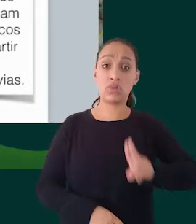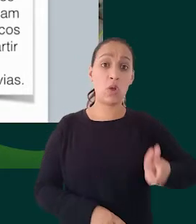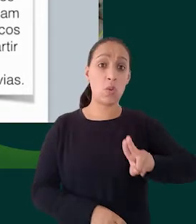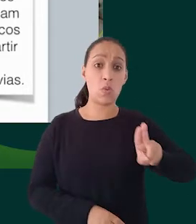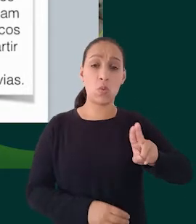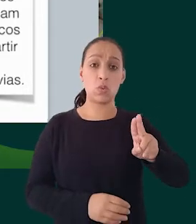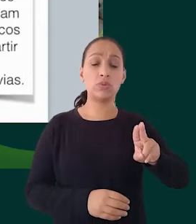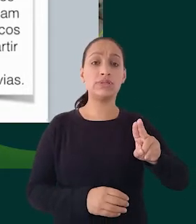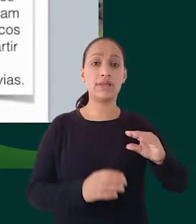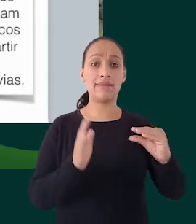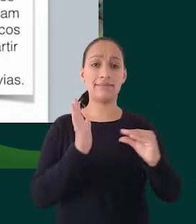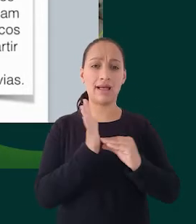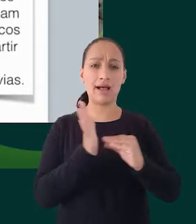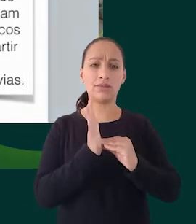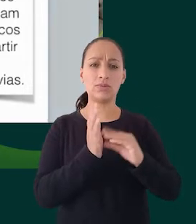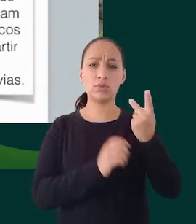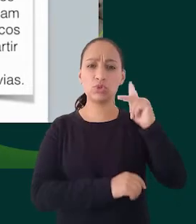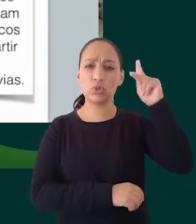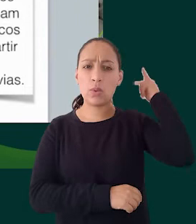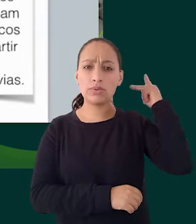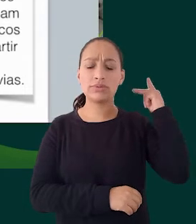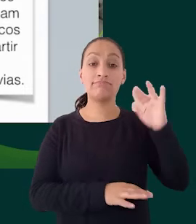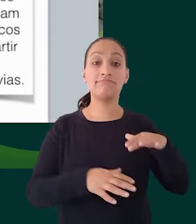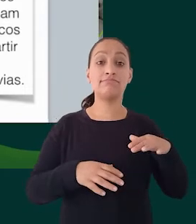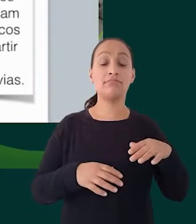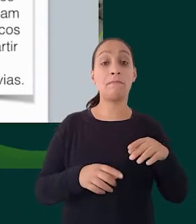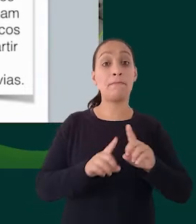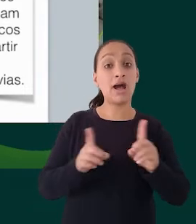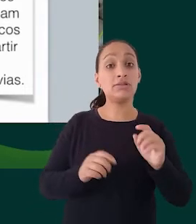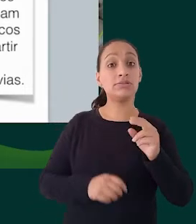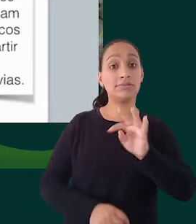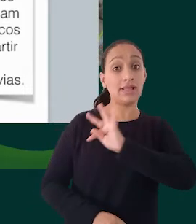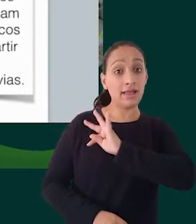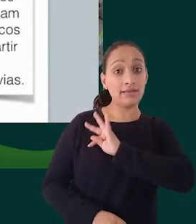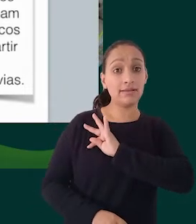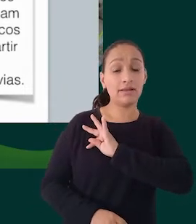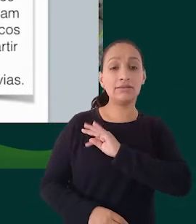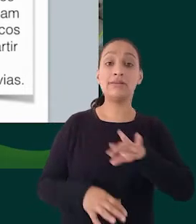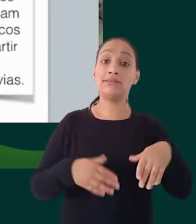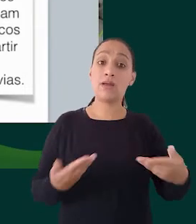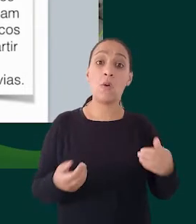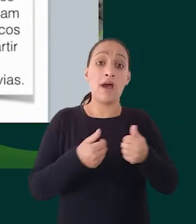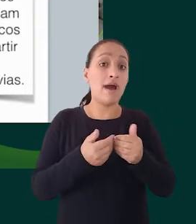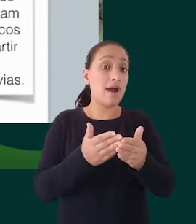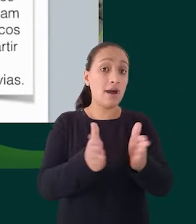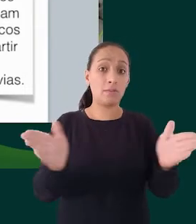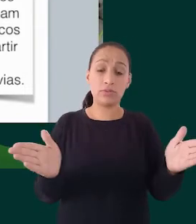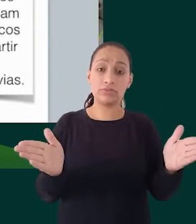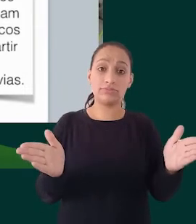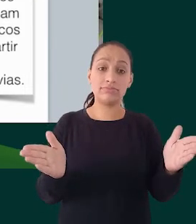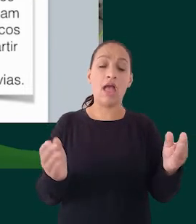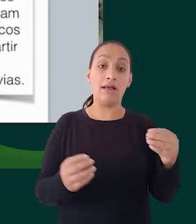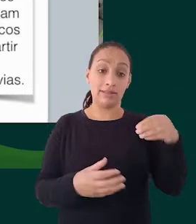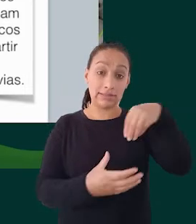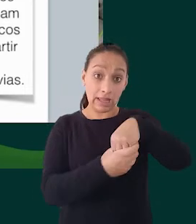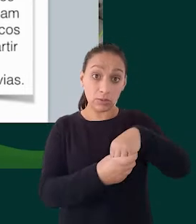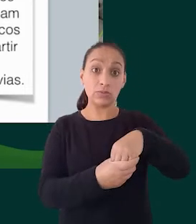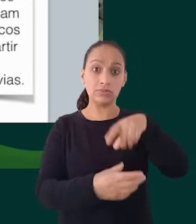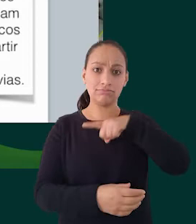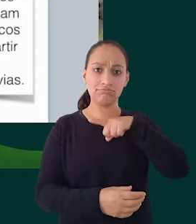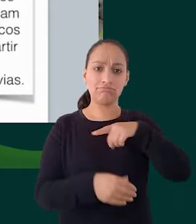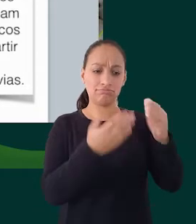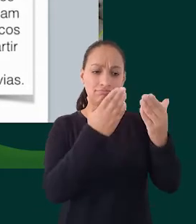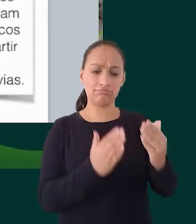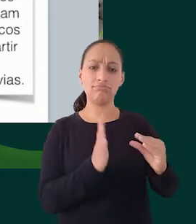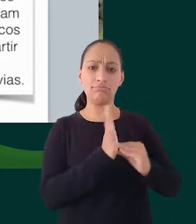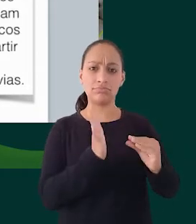uma outra técnica. Então, inteligência artificial é algo muito, muito amplo. Lá dentro está machine learning, que é a capacidade